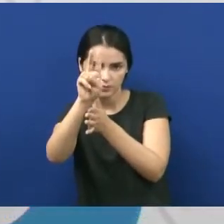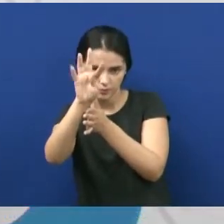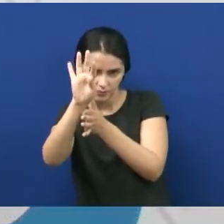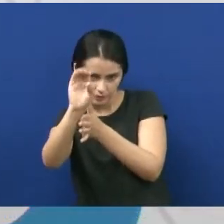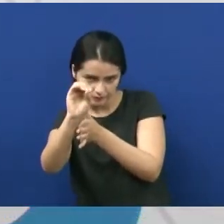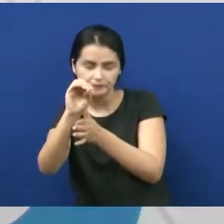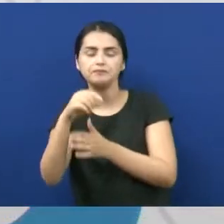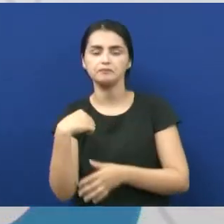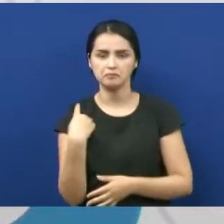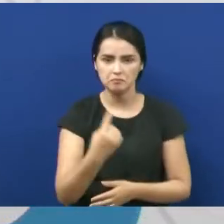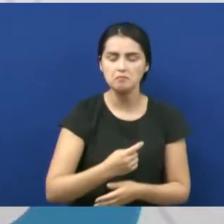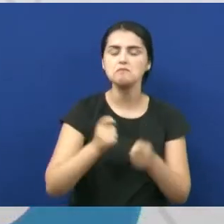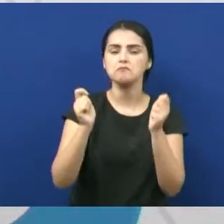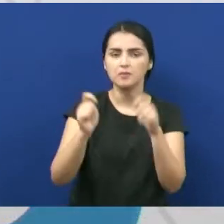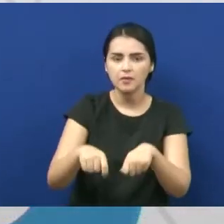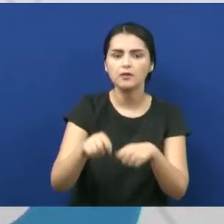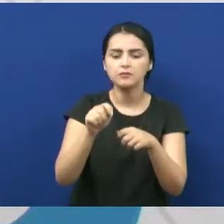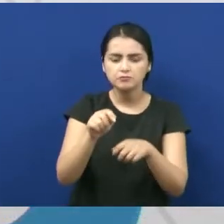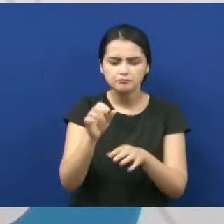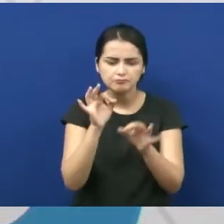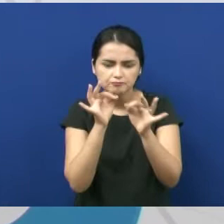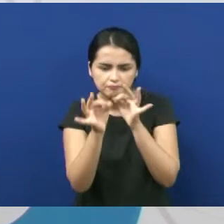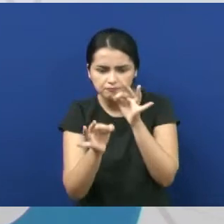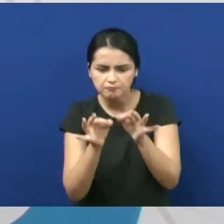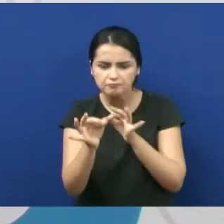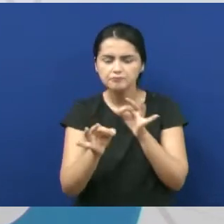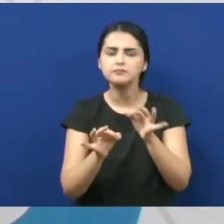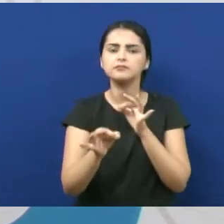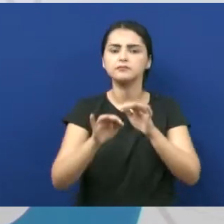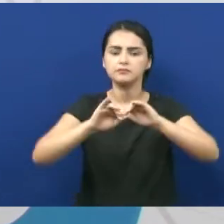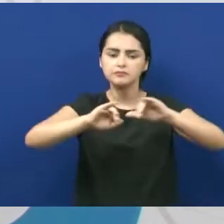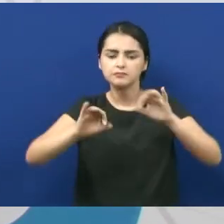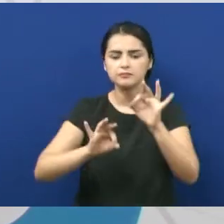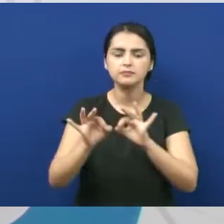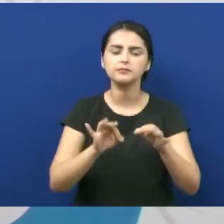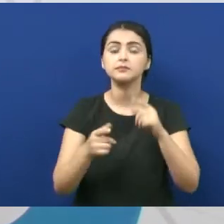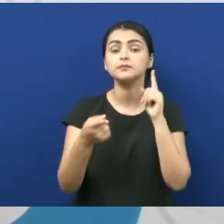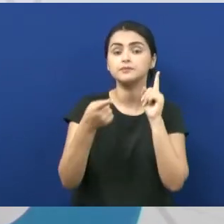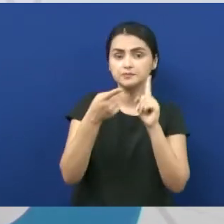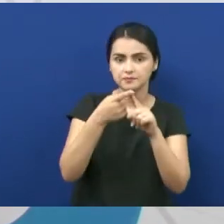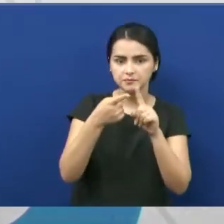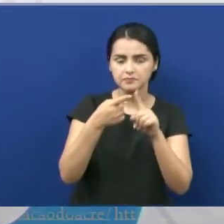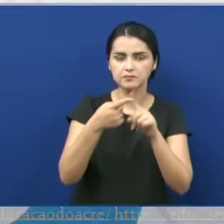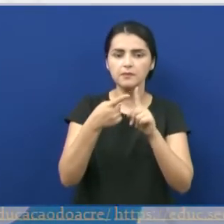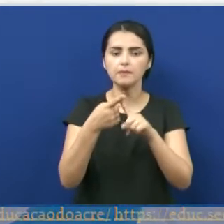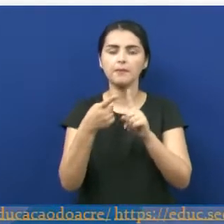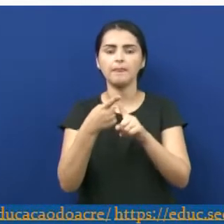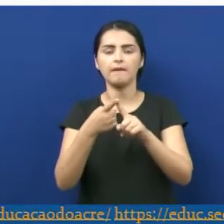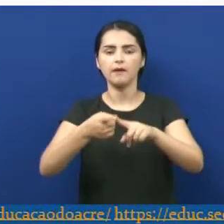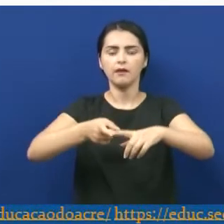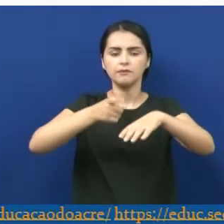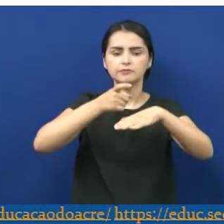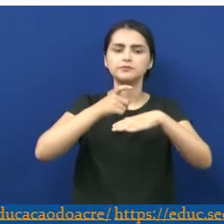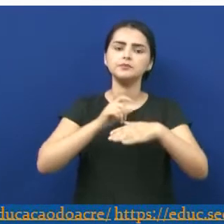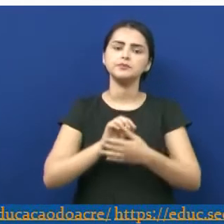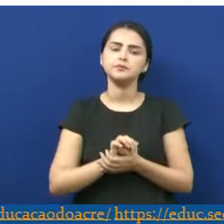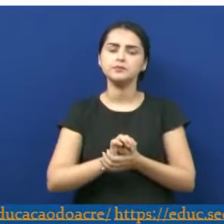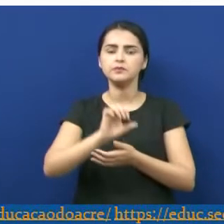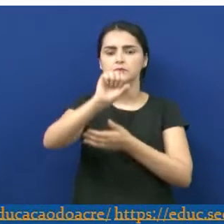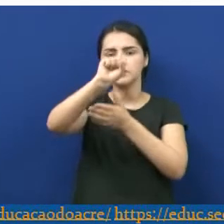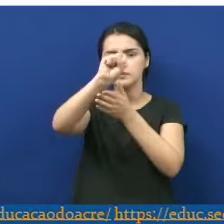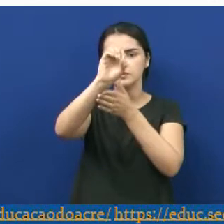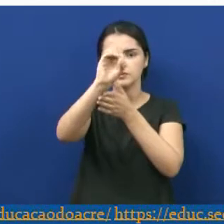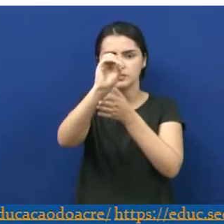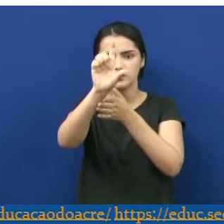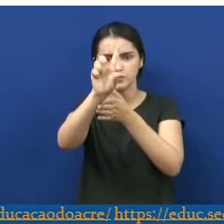Nós podemos então classificar as soluções da seguinte forma. Primeiramente, quanto ao estado físico do solvente. O